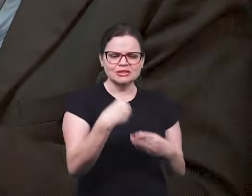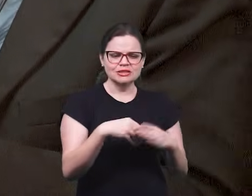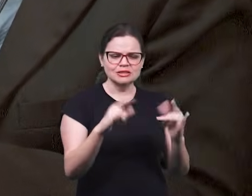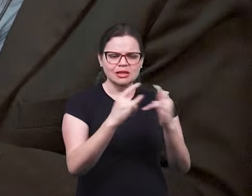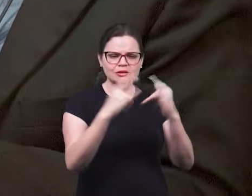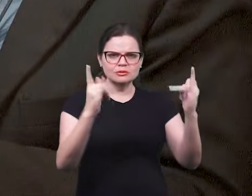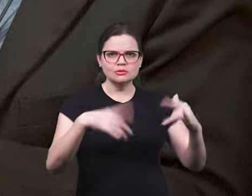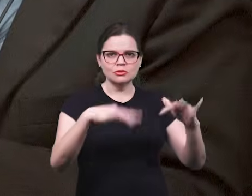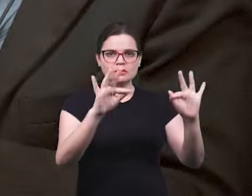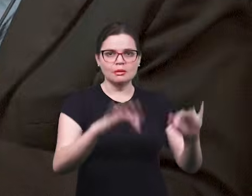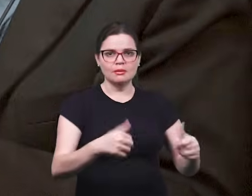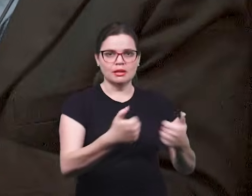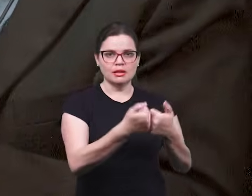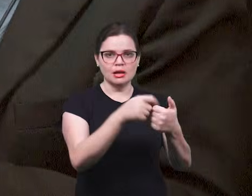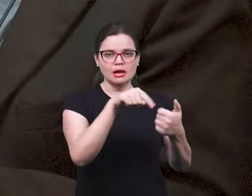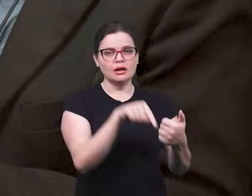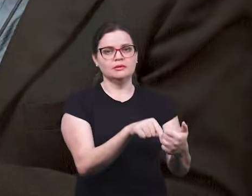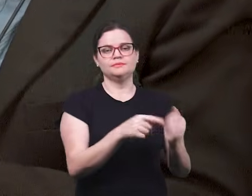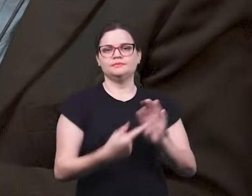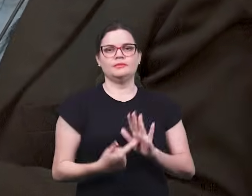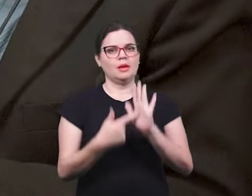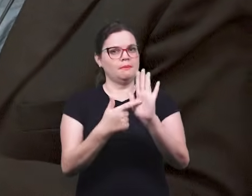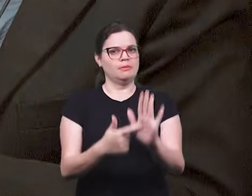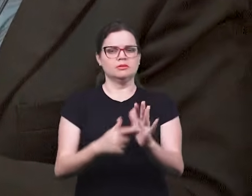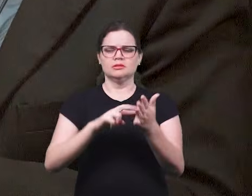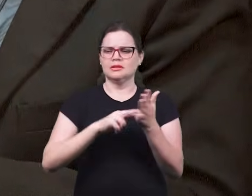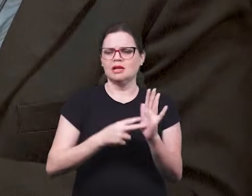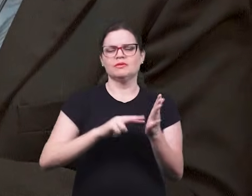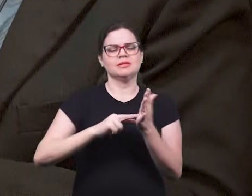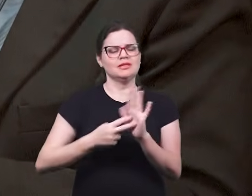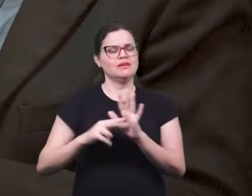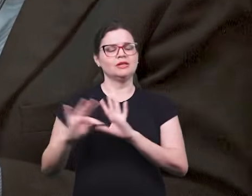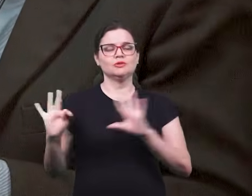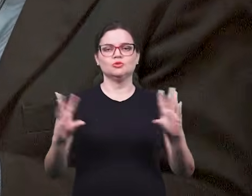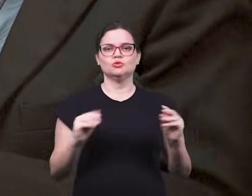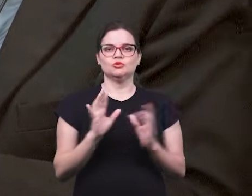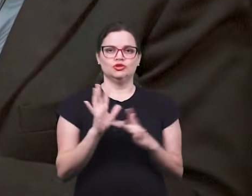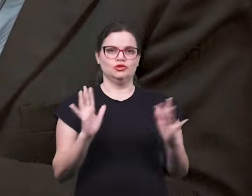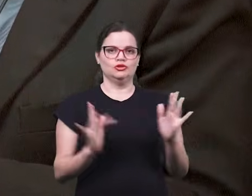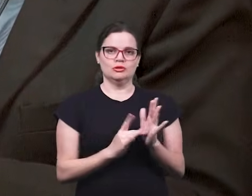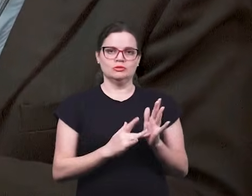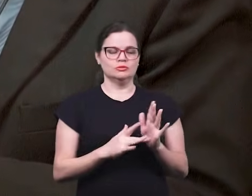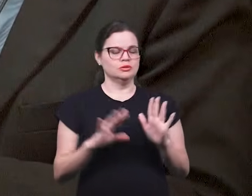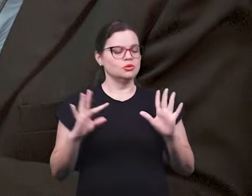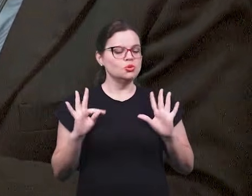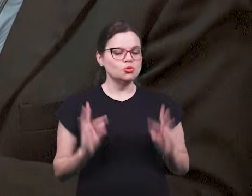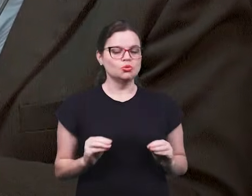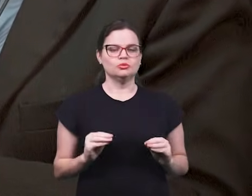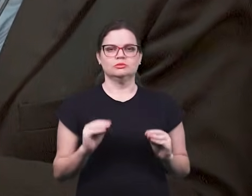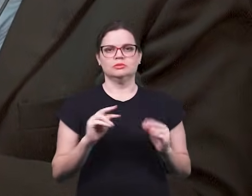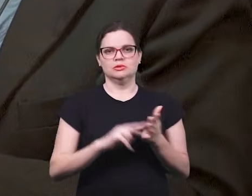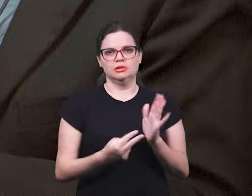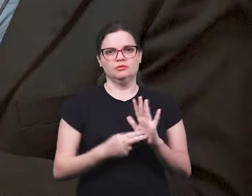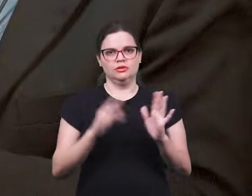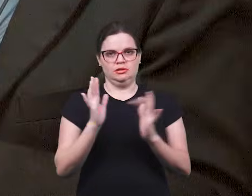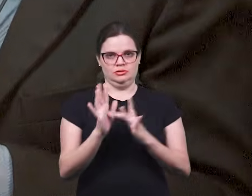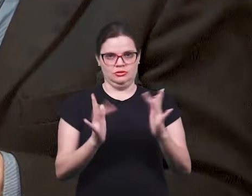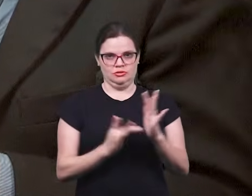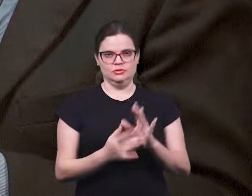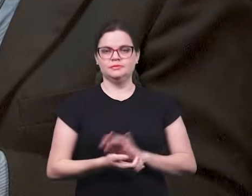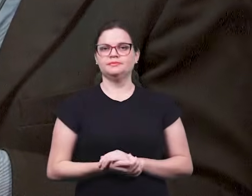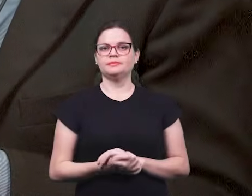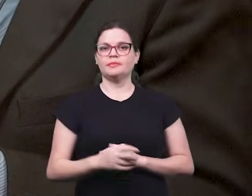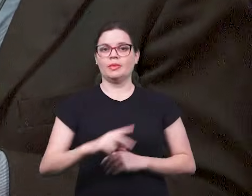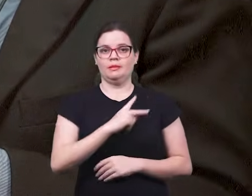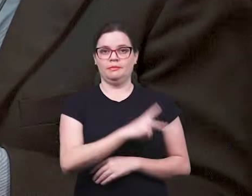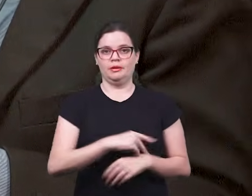tabernáculo em si, ele aponta profeticamente para a pessoa do Senhor Jesus. E o apóstolo